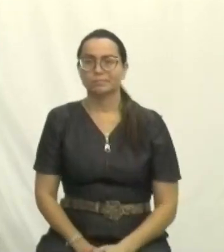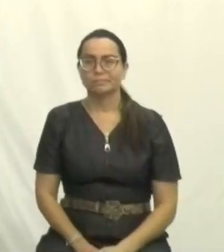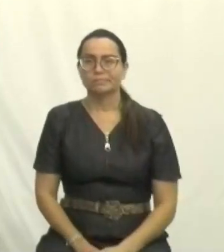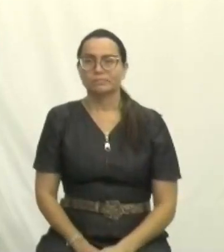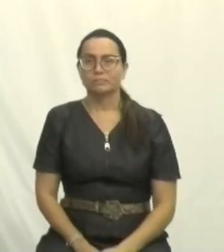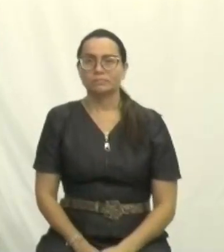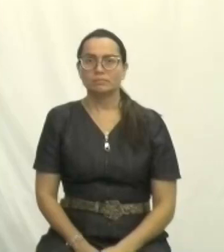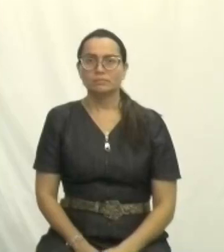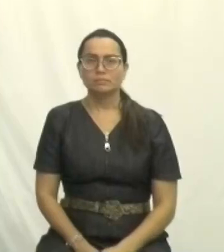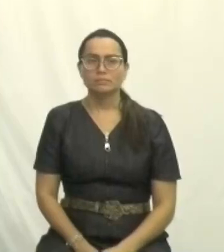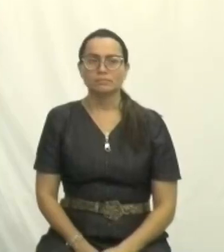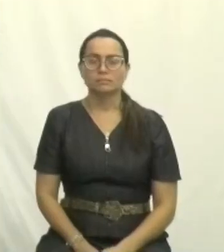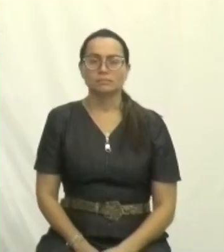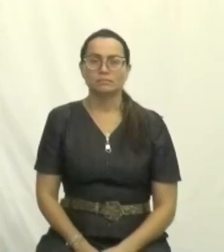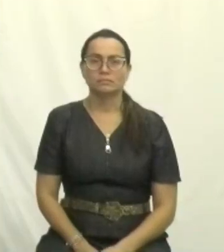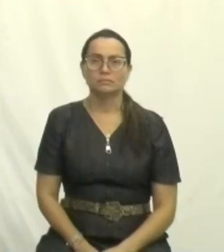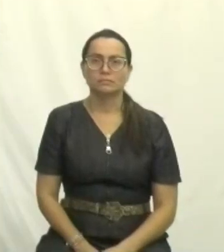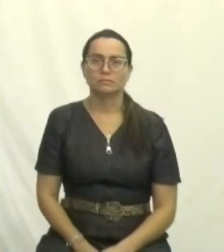parlamentar.